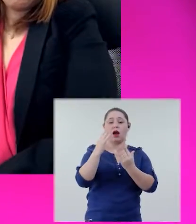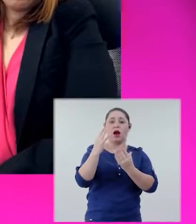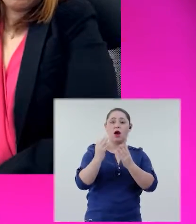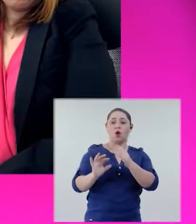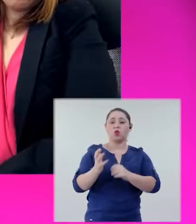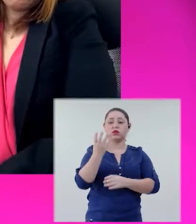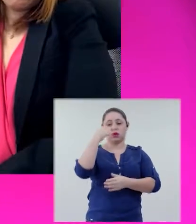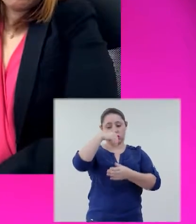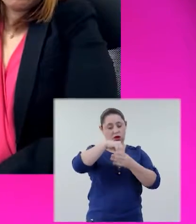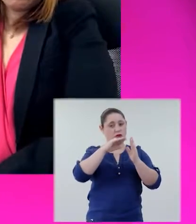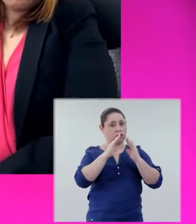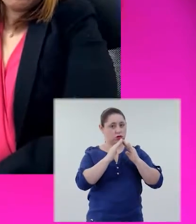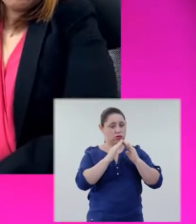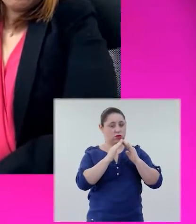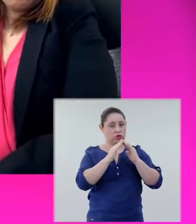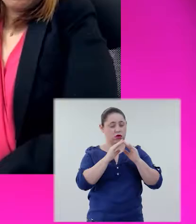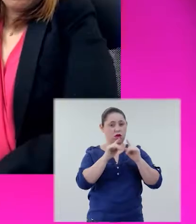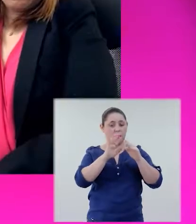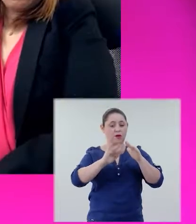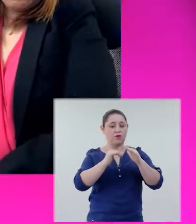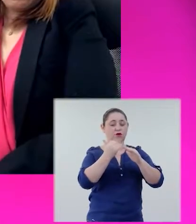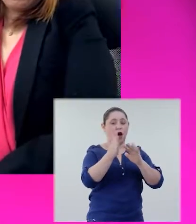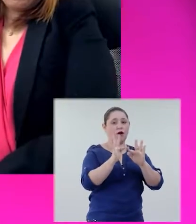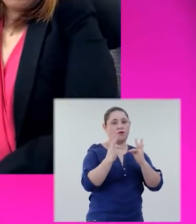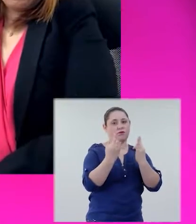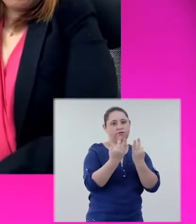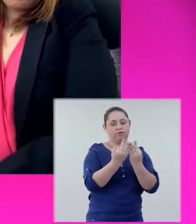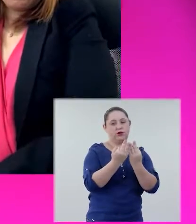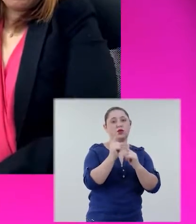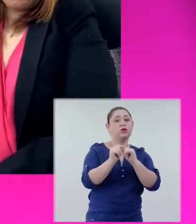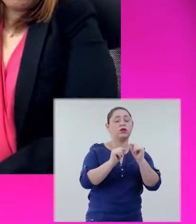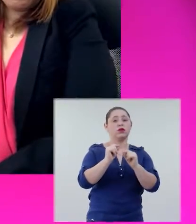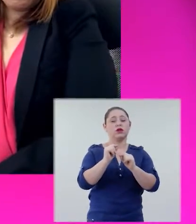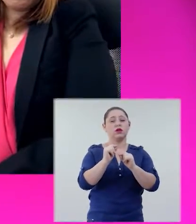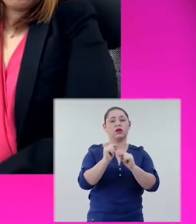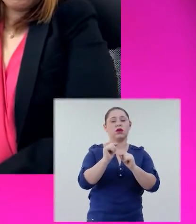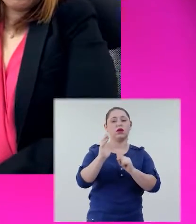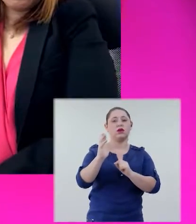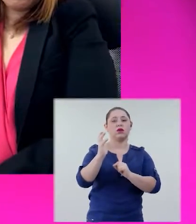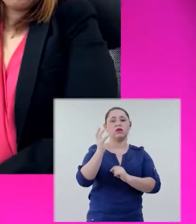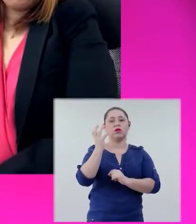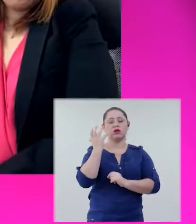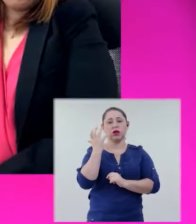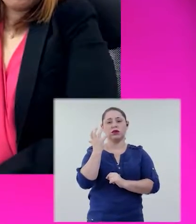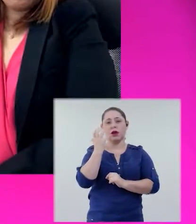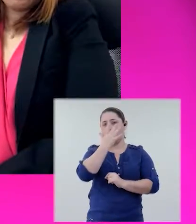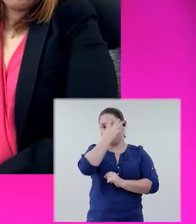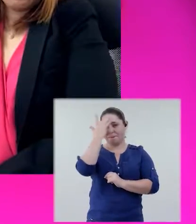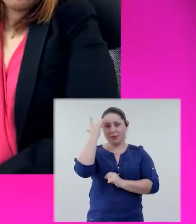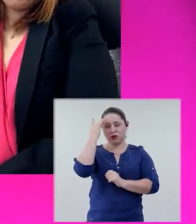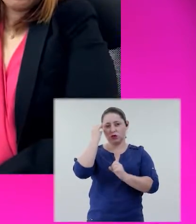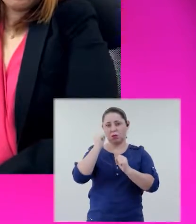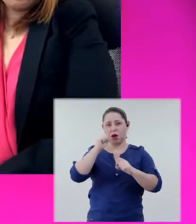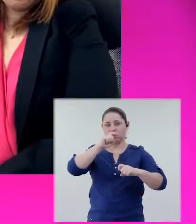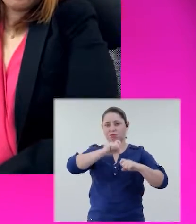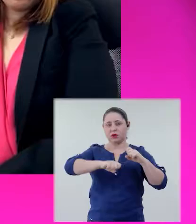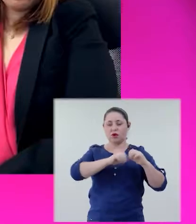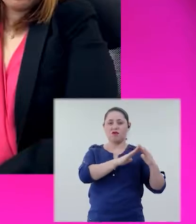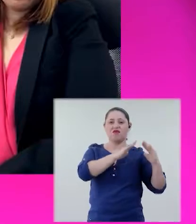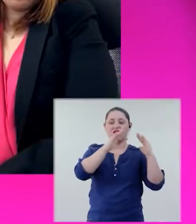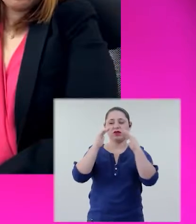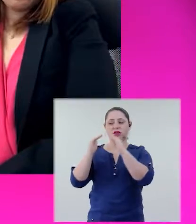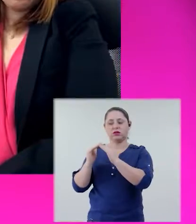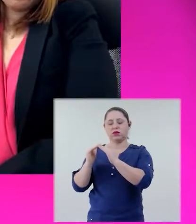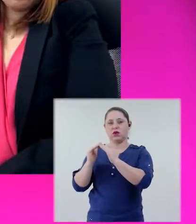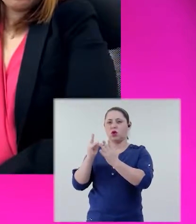intrafamiliar, aquele que acontece dentro de casa, e o extrafamiliar, aquele que o abusador, ele pode